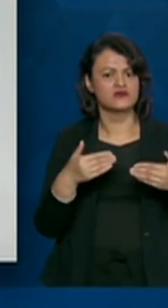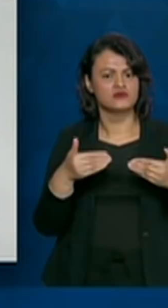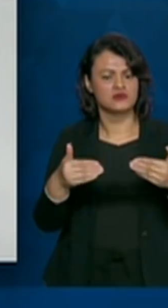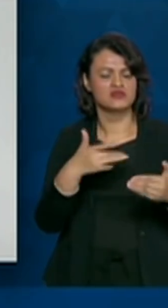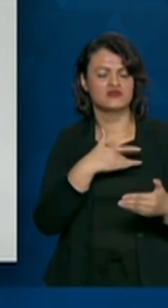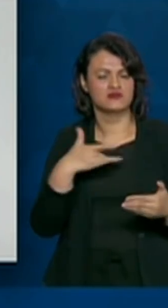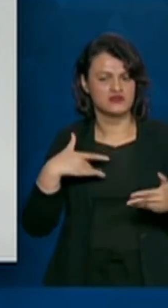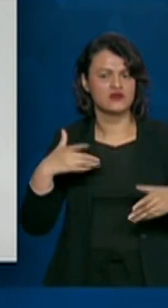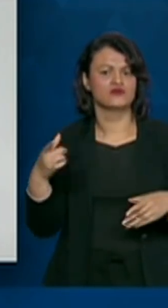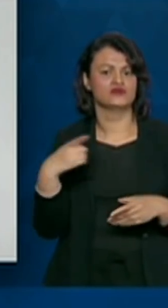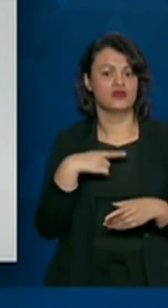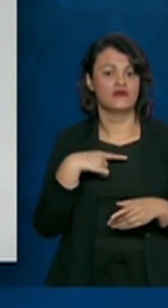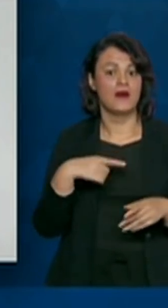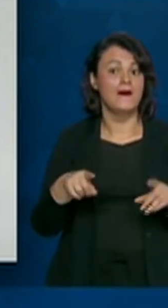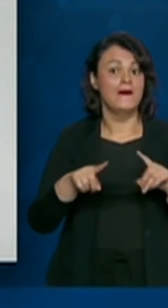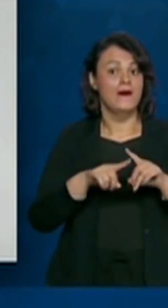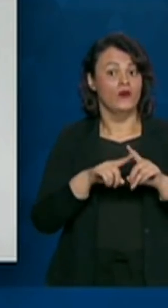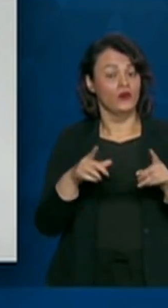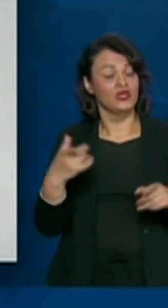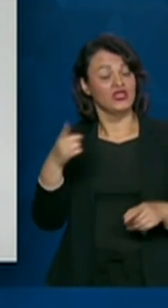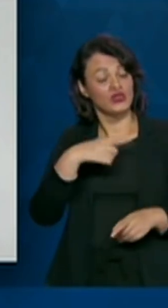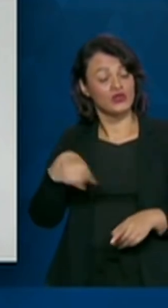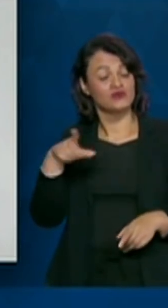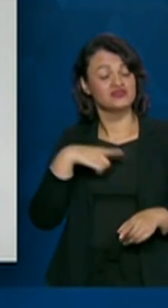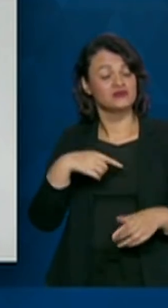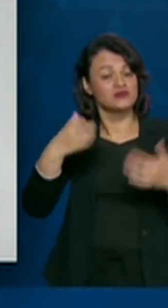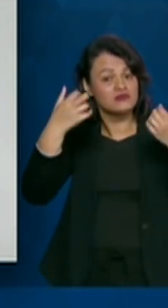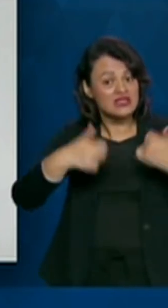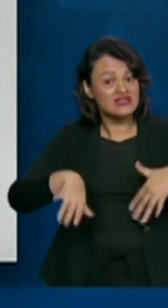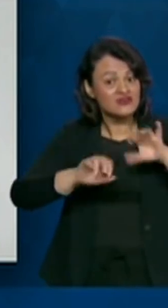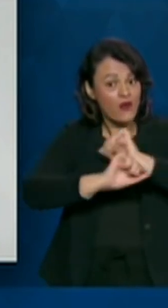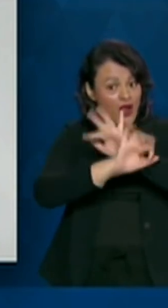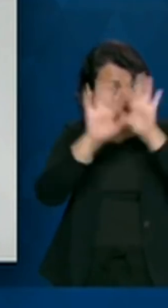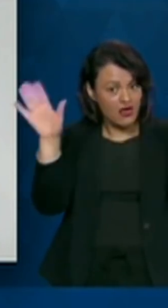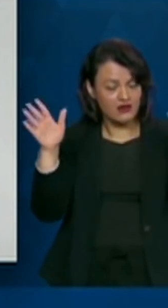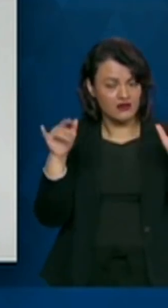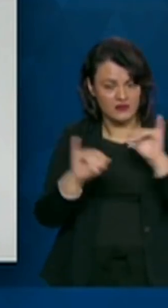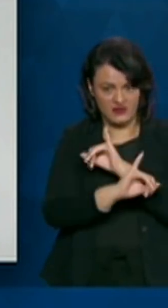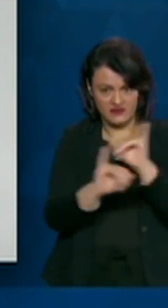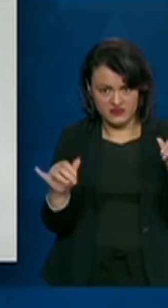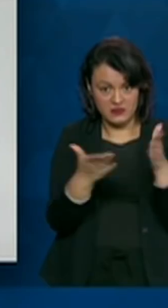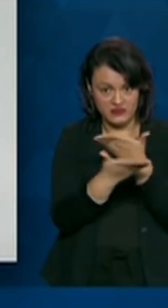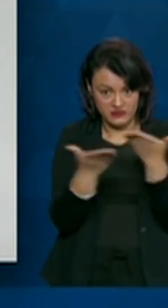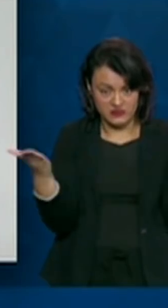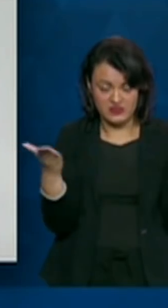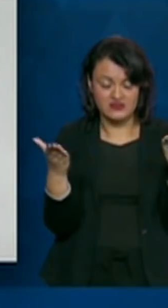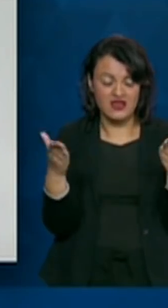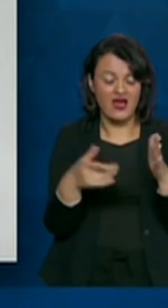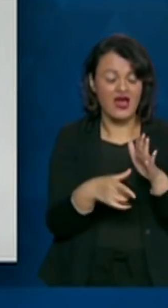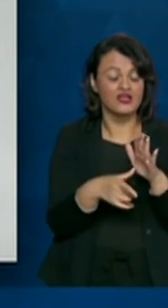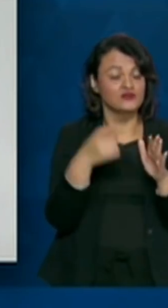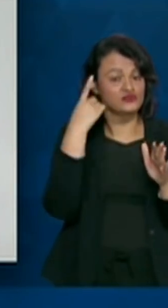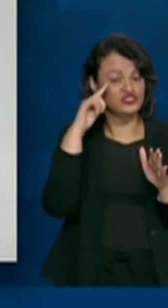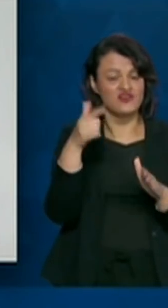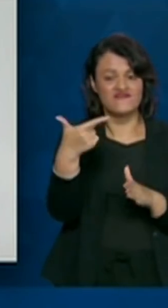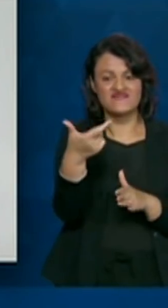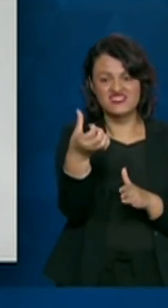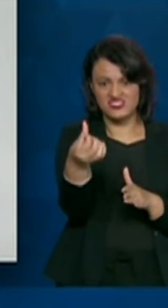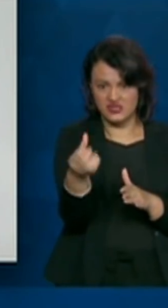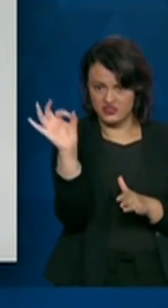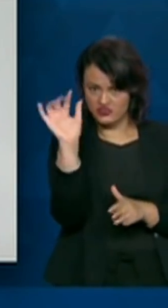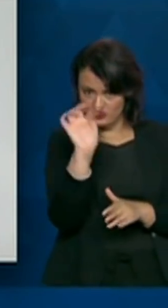da Saúde. O que a gente tem de forma bem transparente para passar para os senhores é que antes do dia 26 de